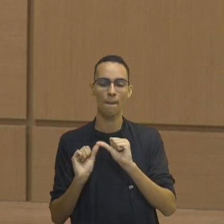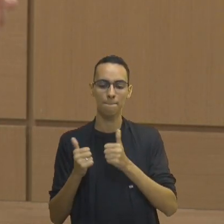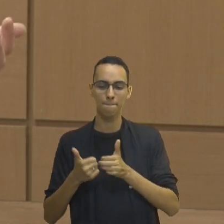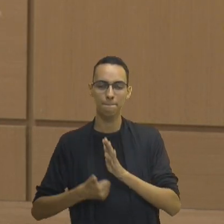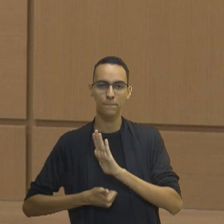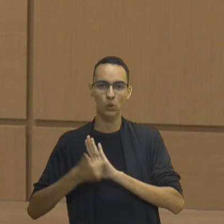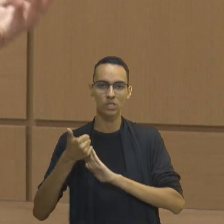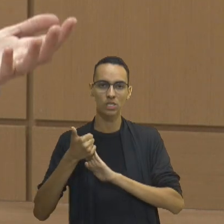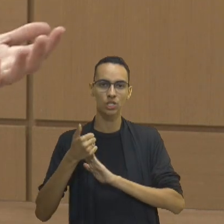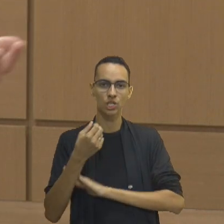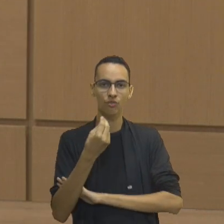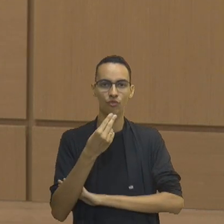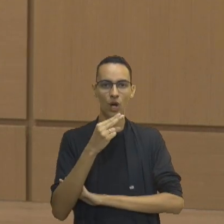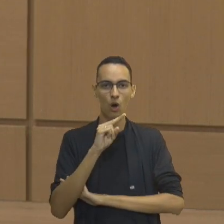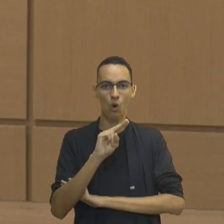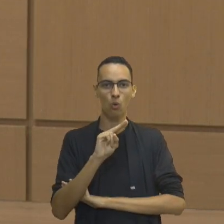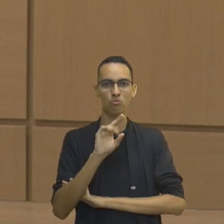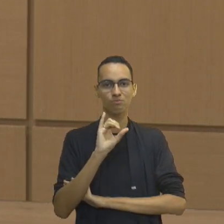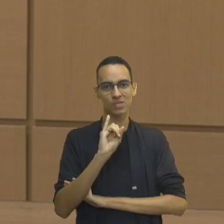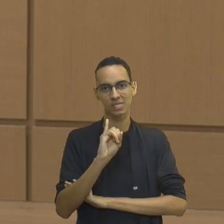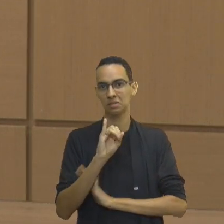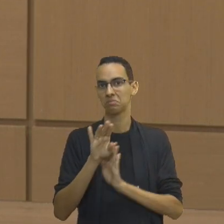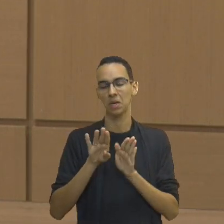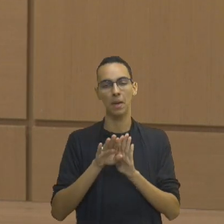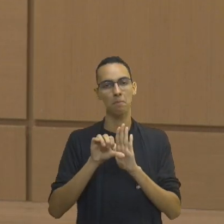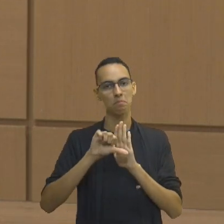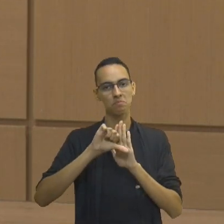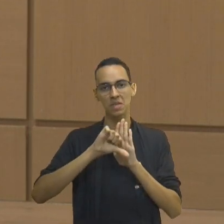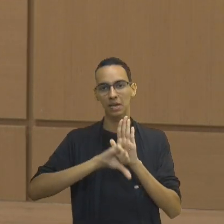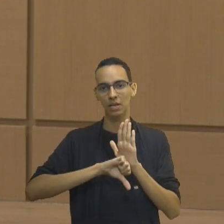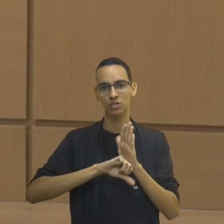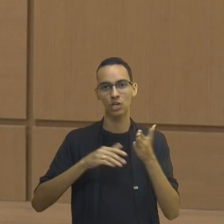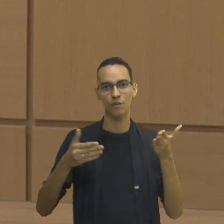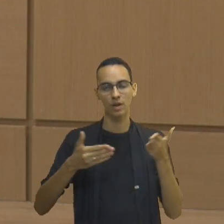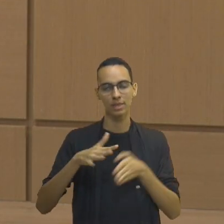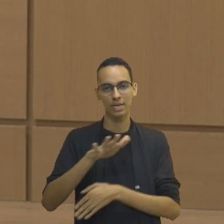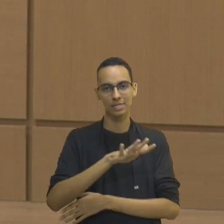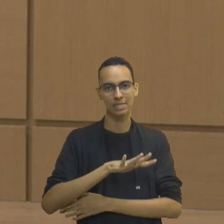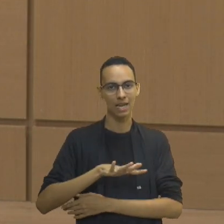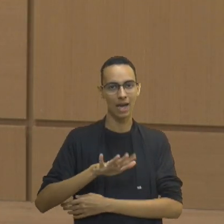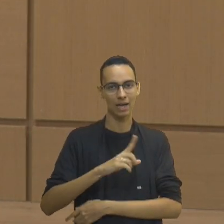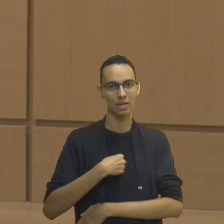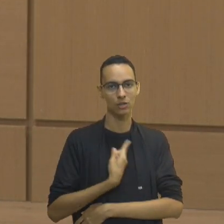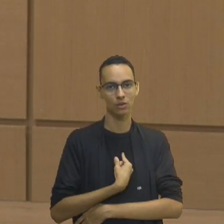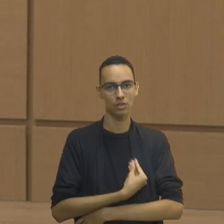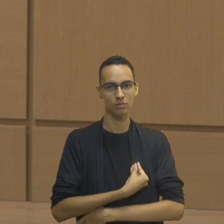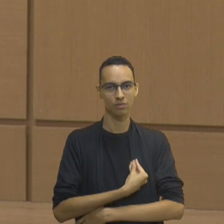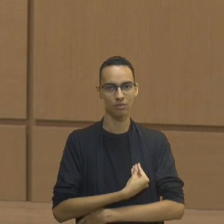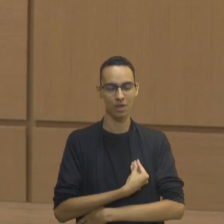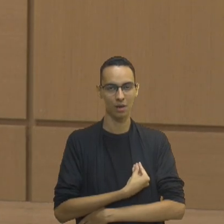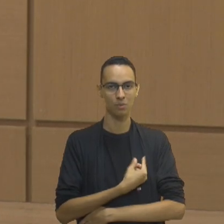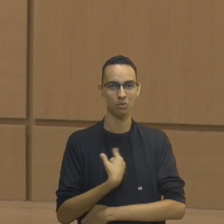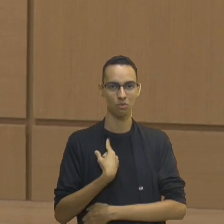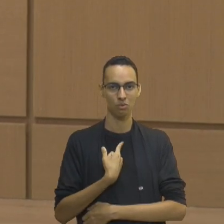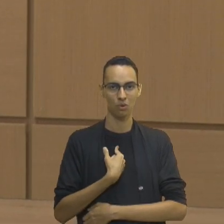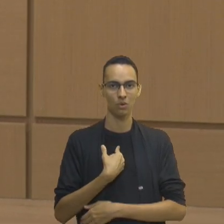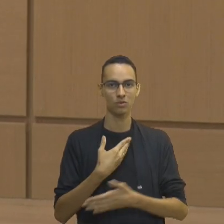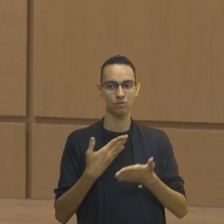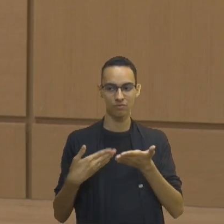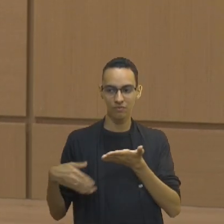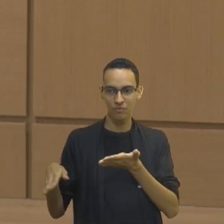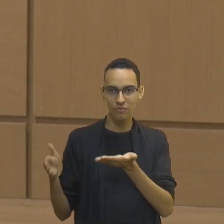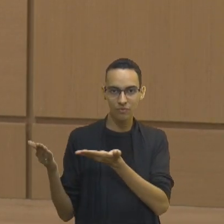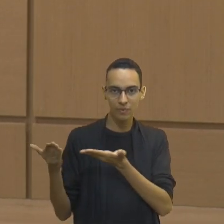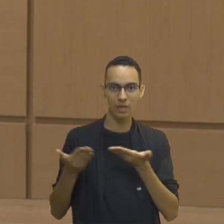positiva ou, se for o caso, negativa, neste cenário, nós viremos à comunidade